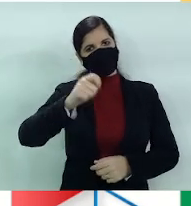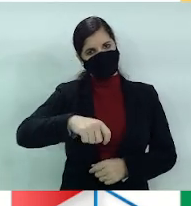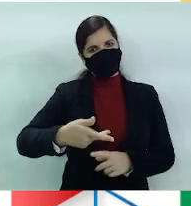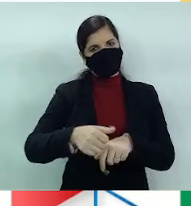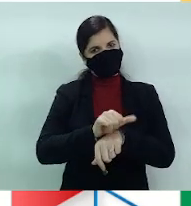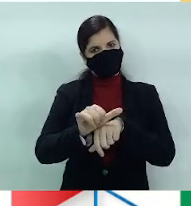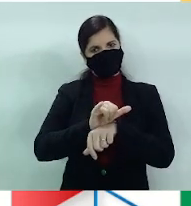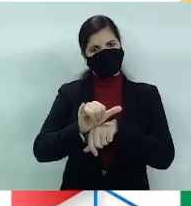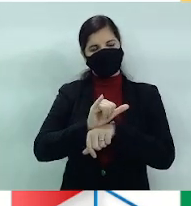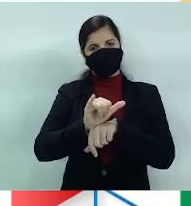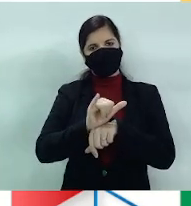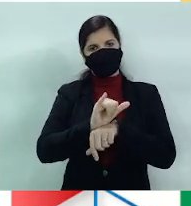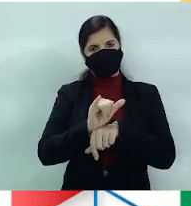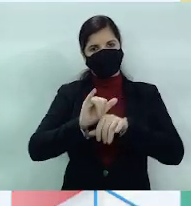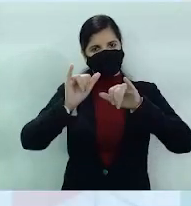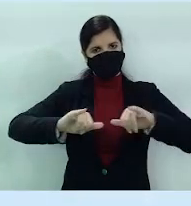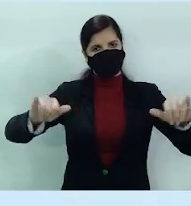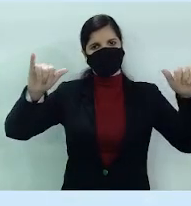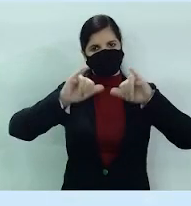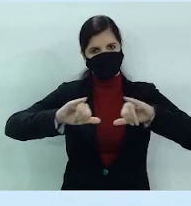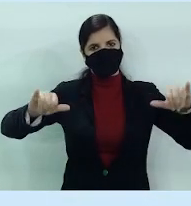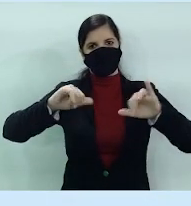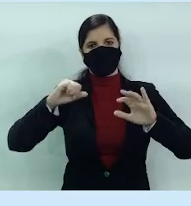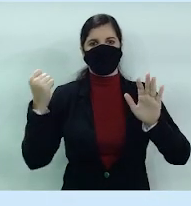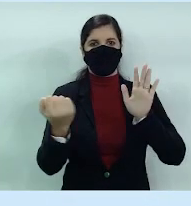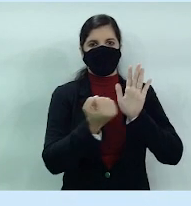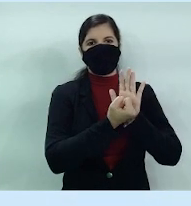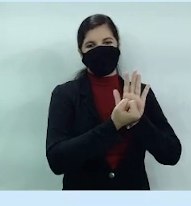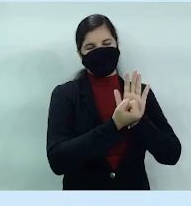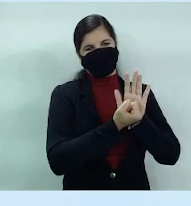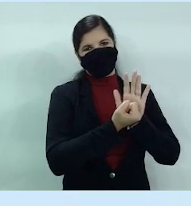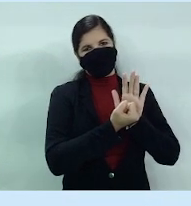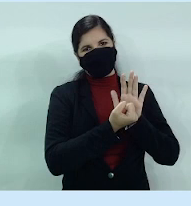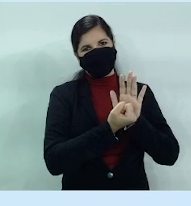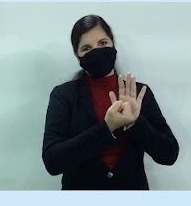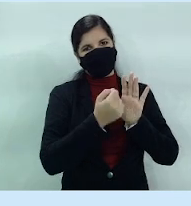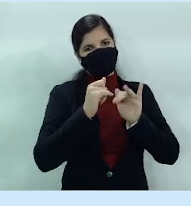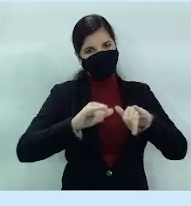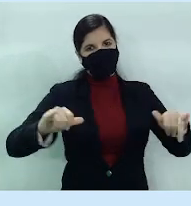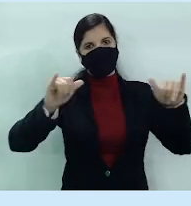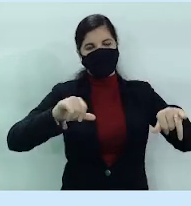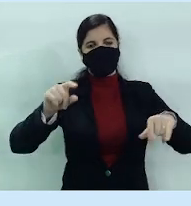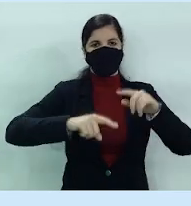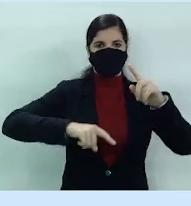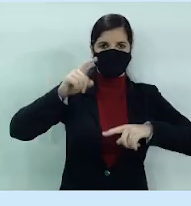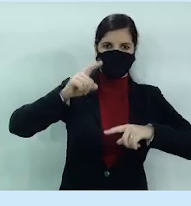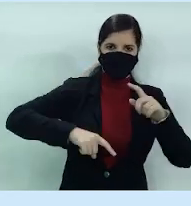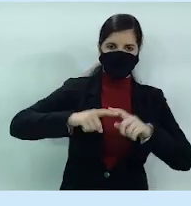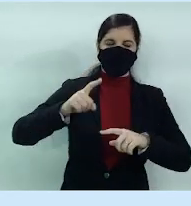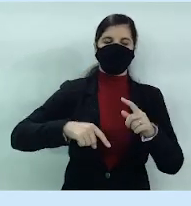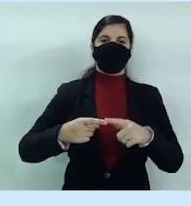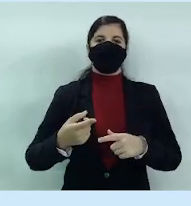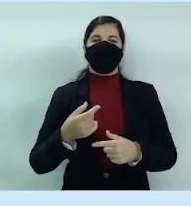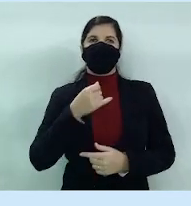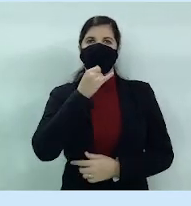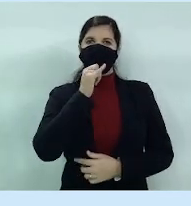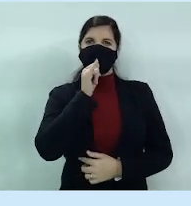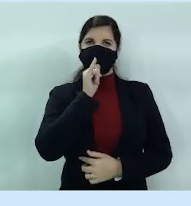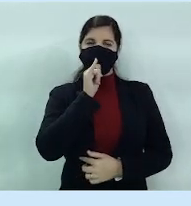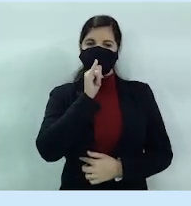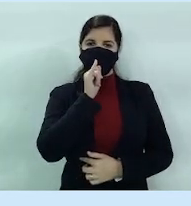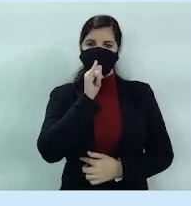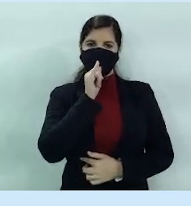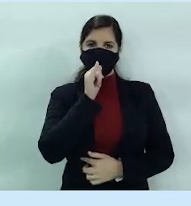uma estratégia de divulgação de uma marca, divulgação de uma campanha, de um produto, certo? Eu vou dar um exemplo